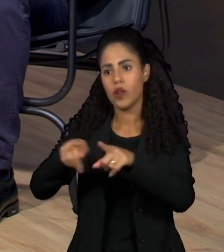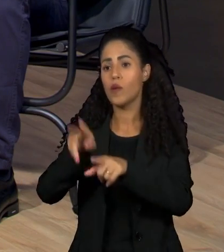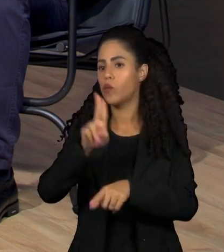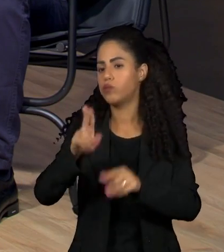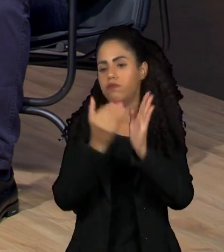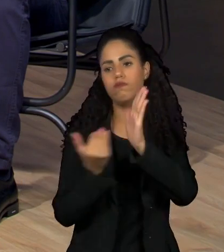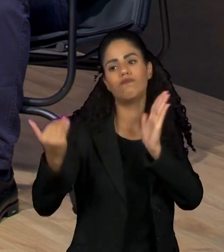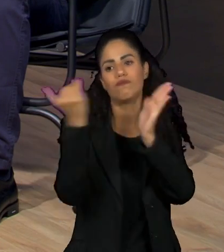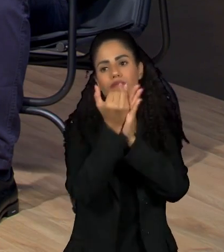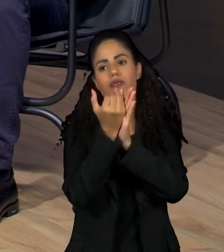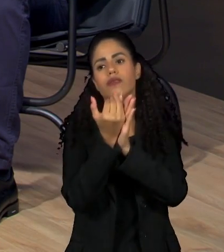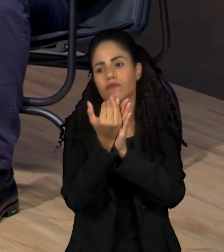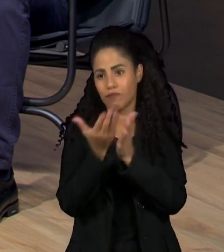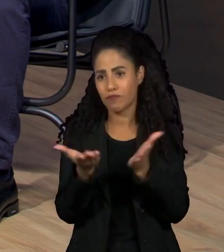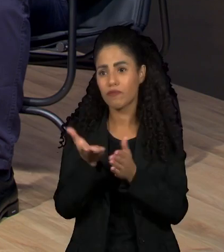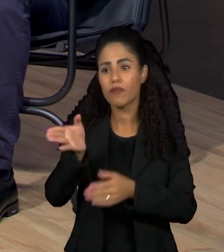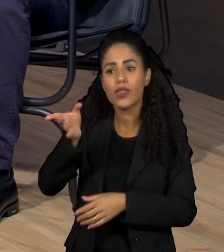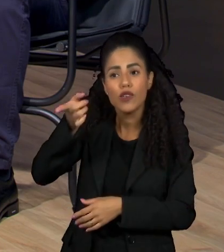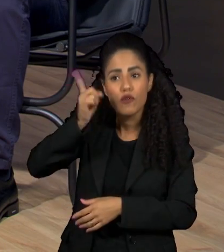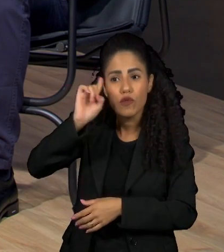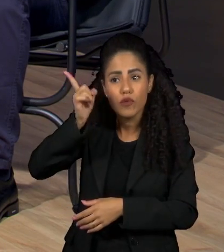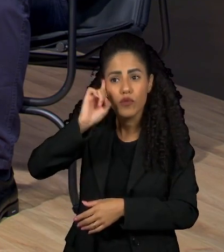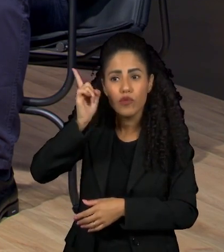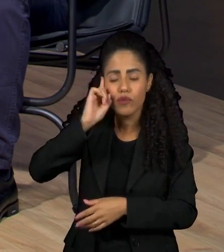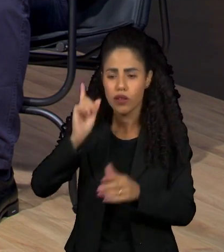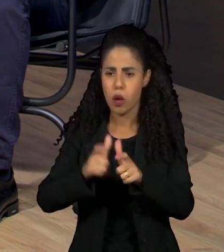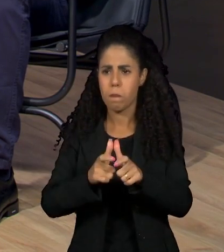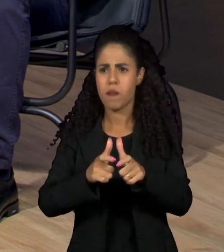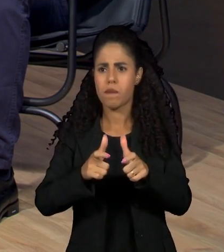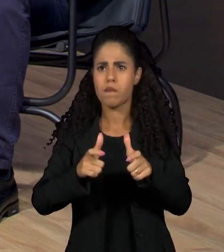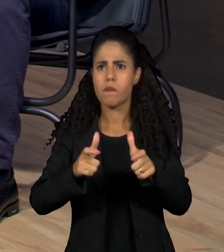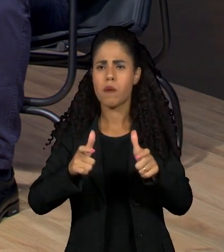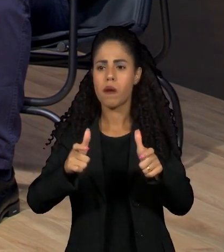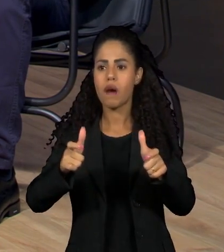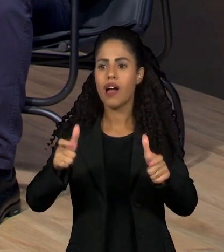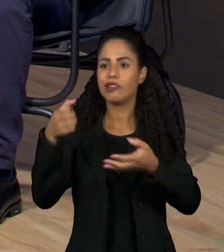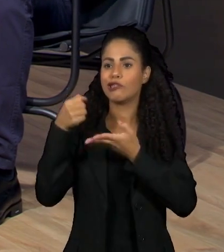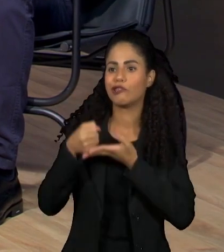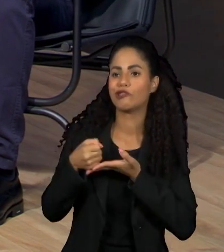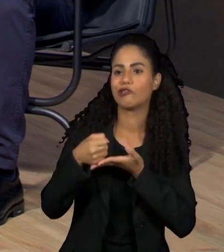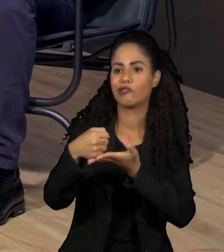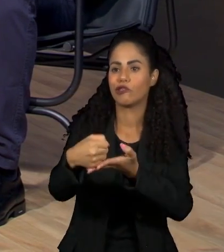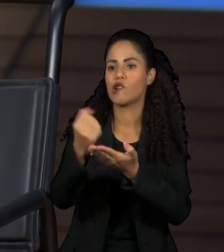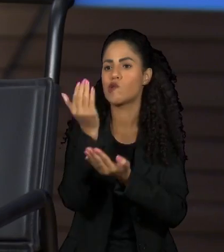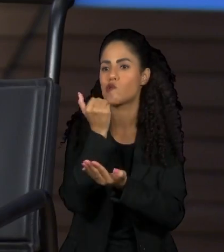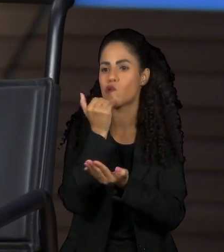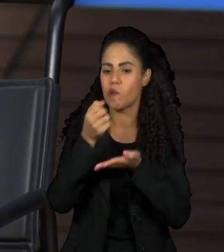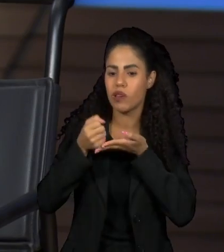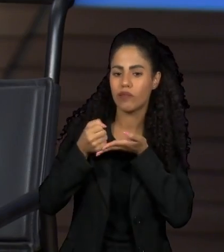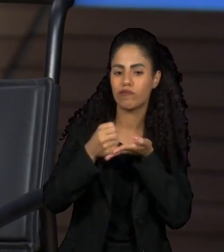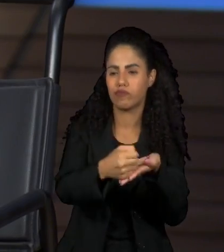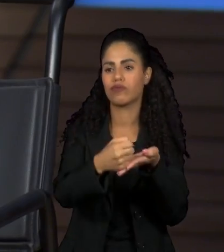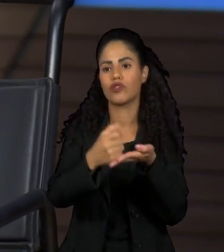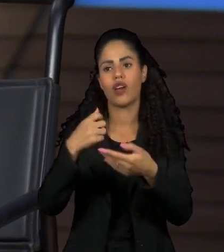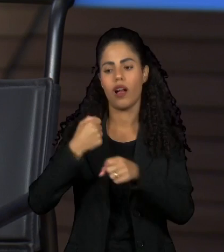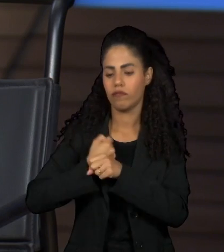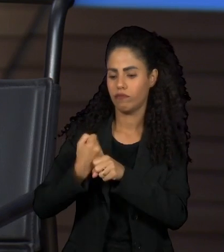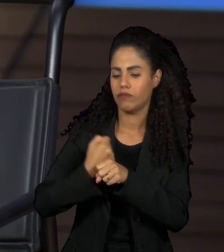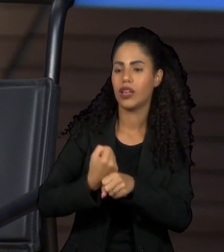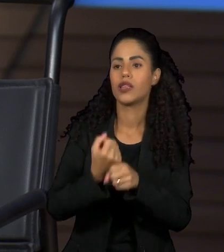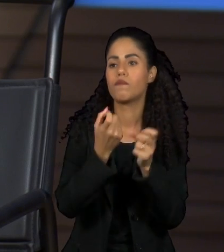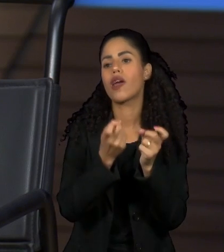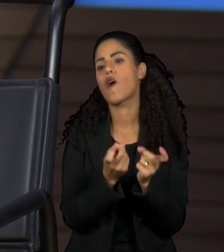único também é algo do dia a dia, agora com o aumento, por exemplo, de delivery que a gente teve nos últimos anos e outras formas aí, compras